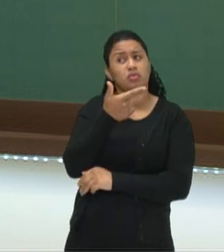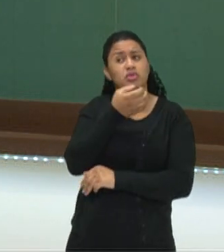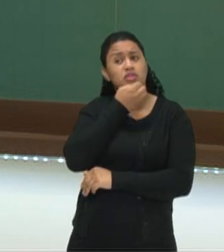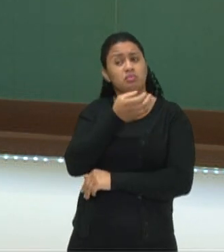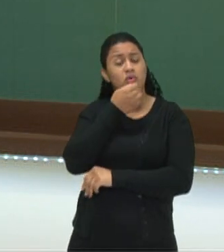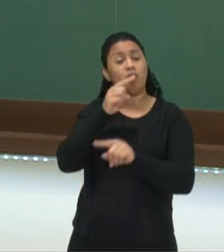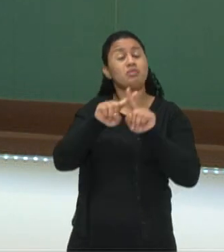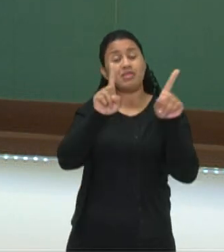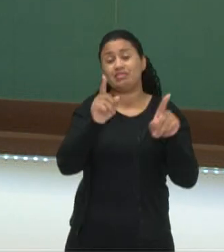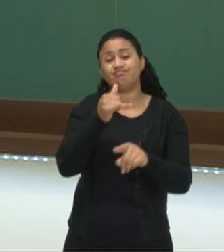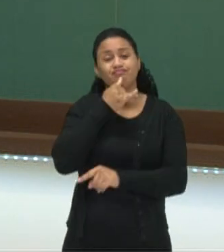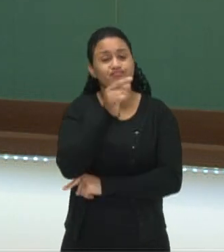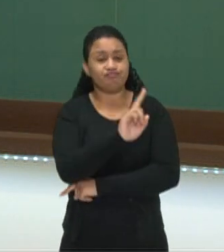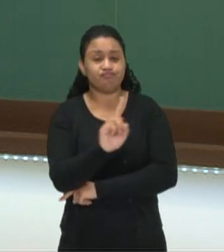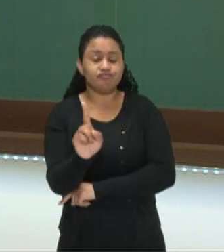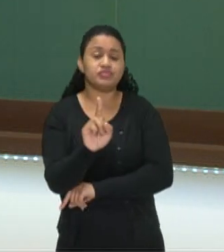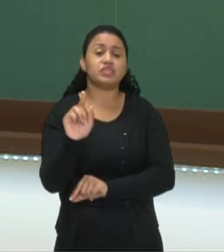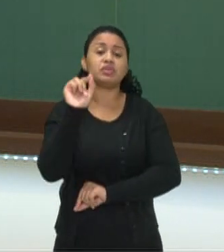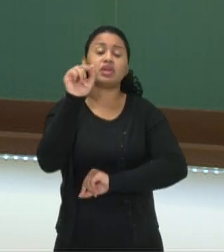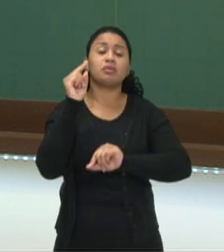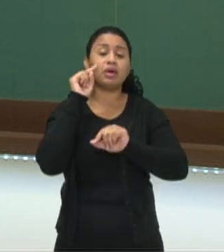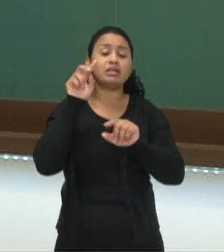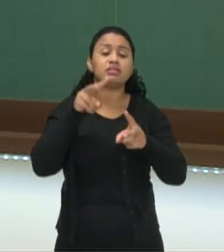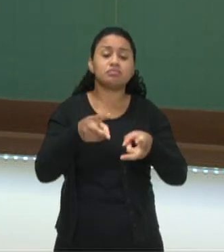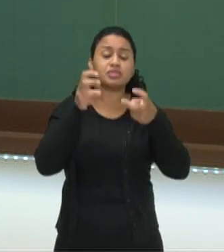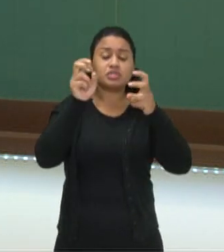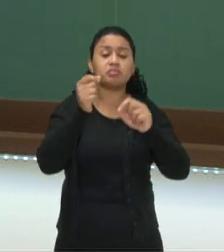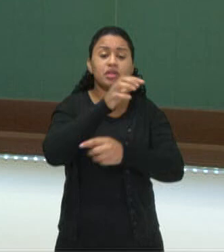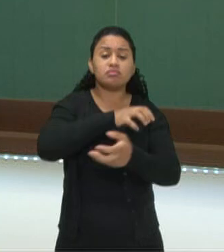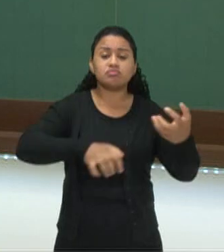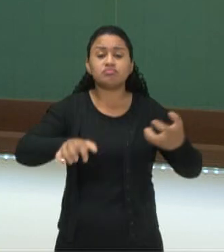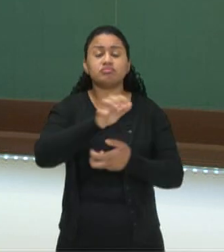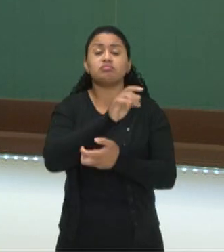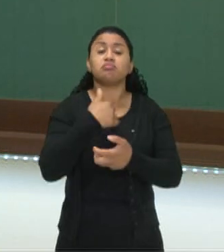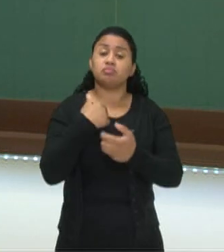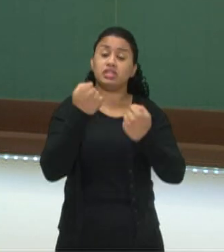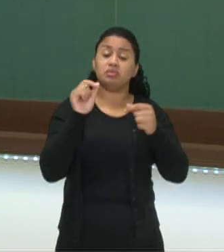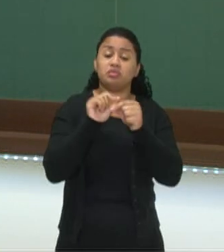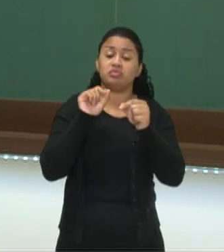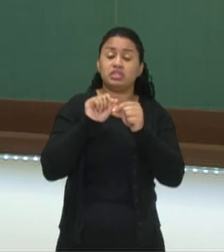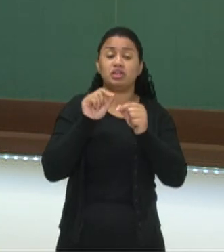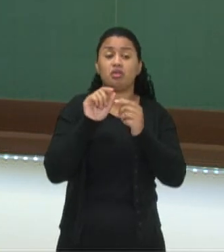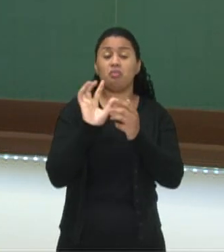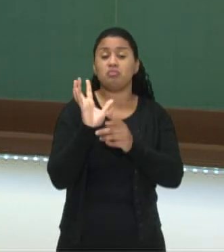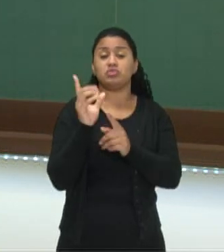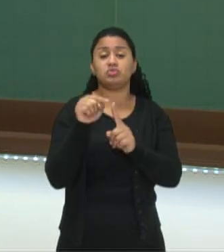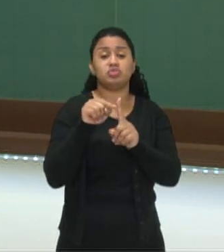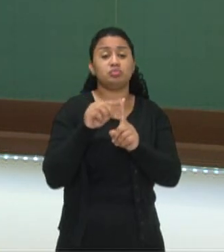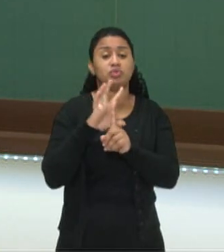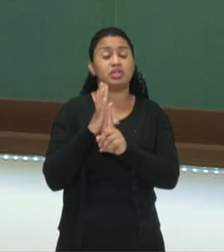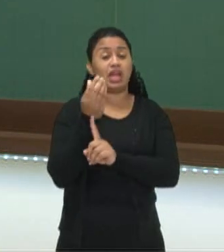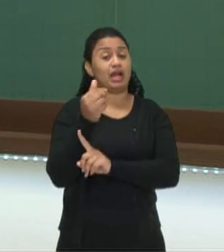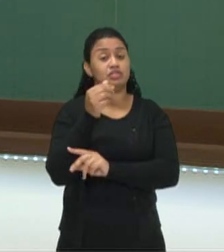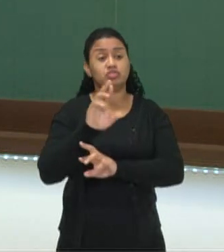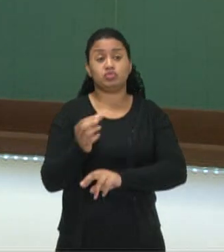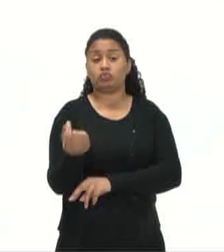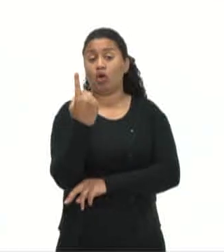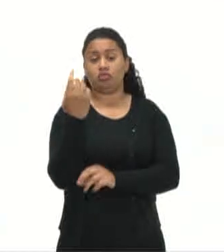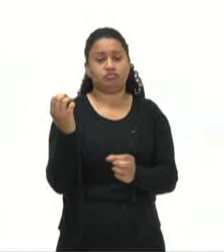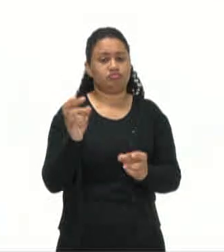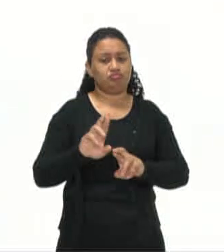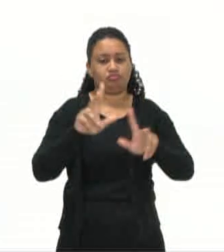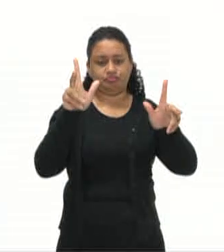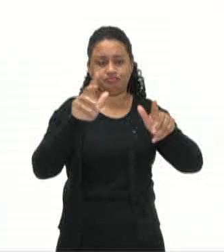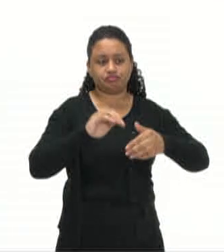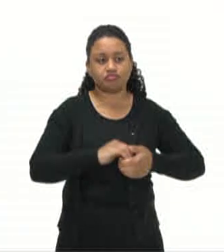verdade, infelizmente, não foi. Mas ele via que dentro de uma revolução, ele tinha que fazer uma arte revolucionária e esse é o pensamento que ele tinha. E nós